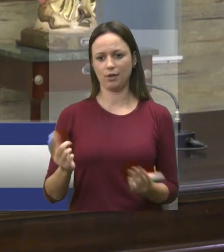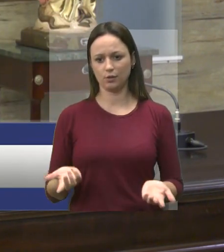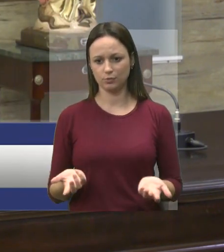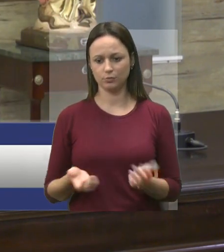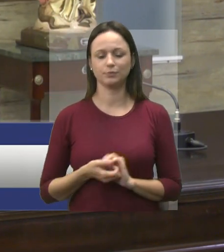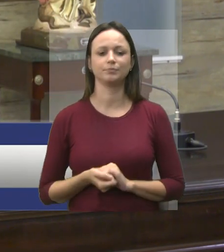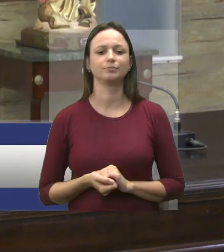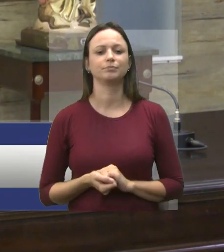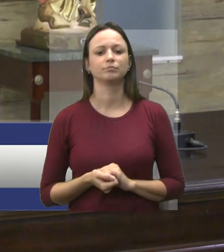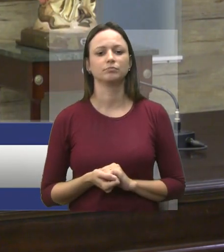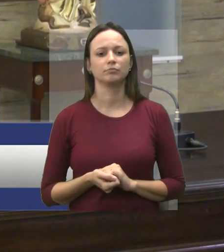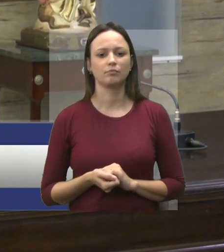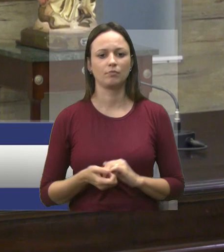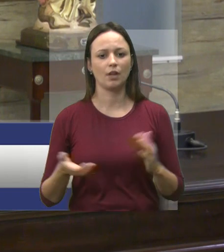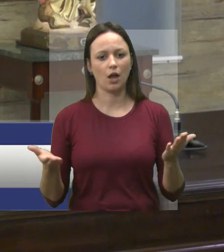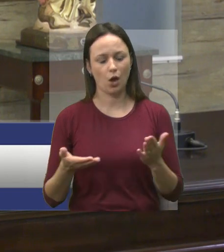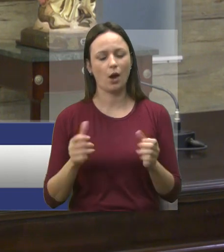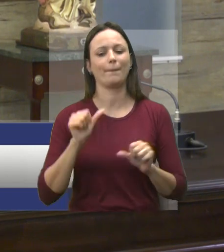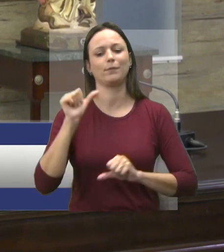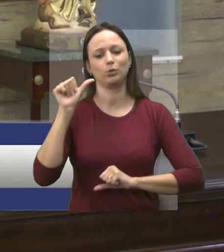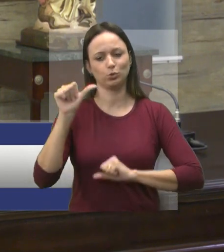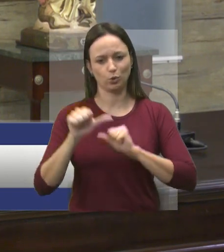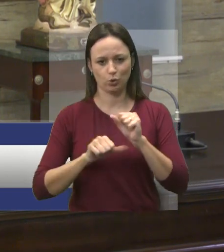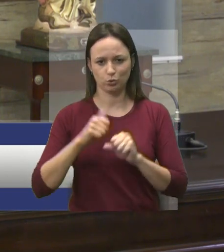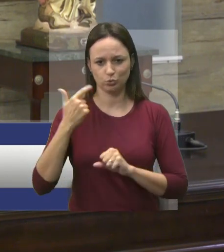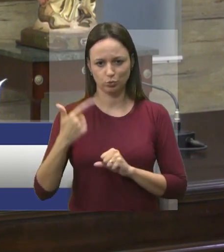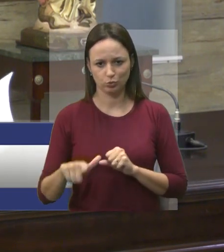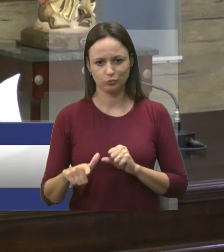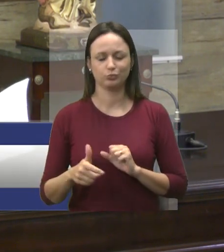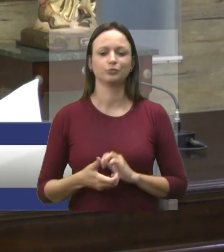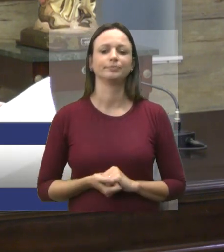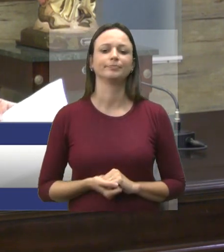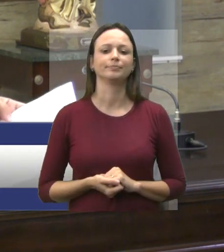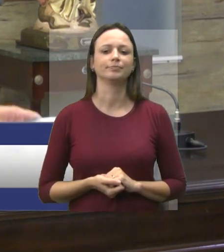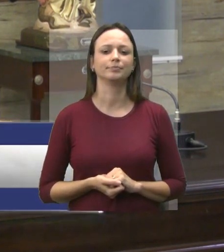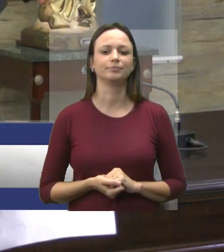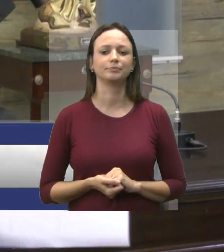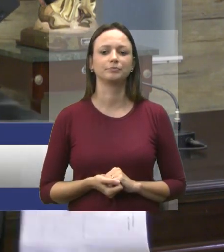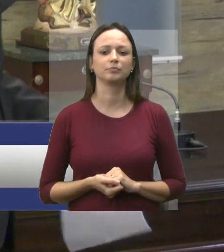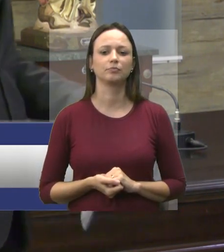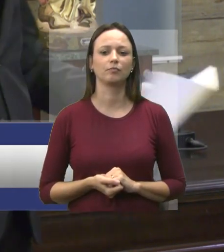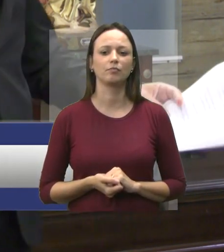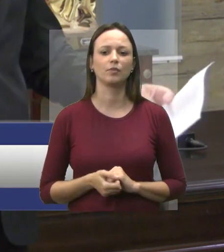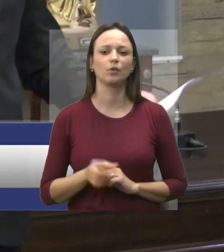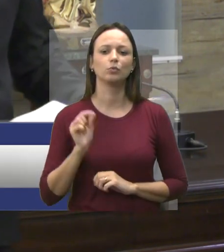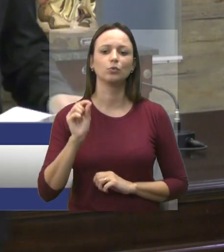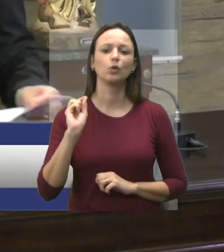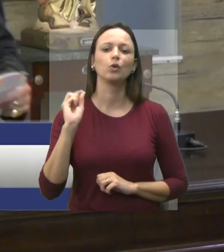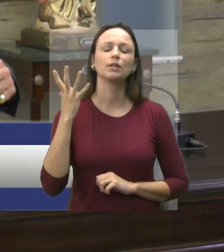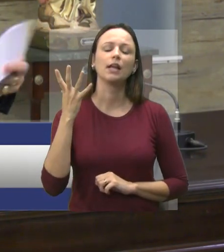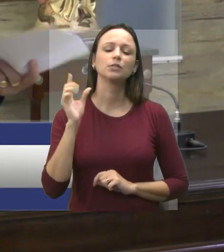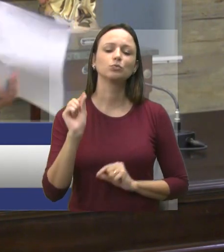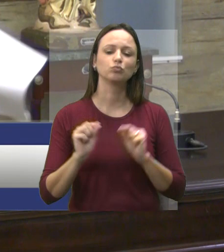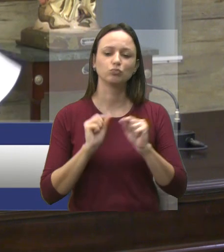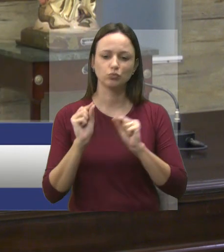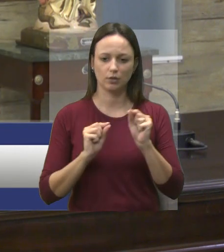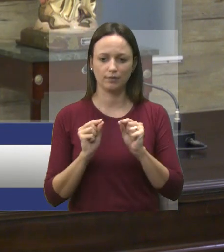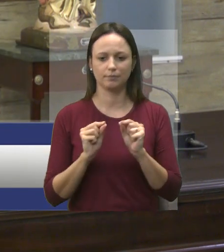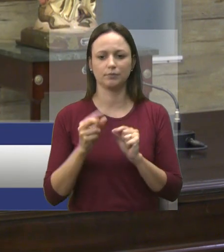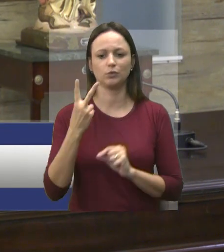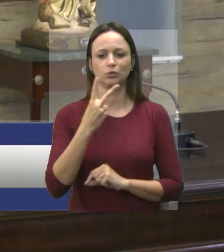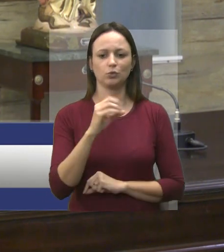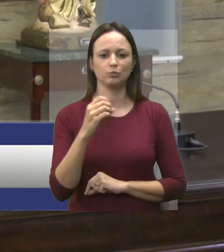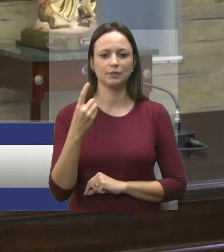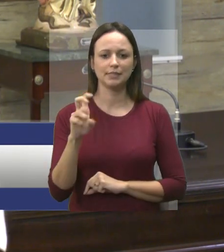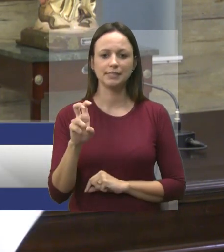agora, mais uma mudança. Na verdade, o que acontece hoje? Em 2015 foi criada